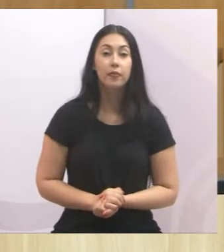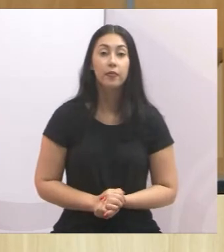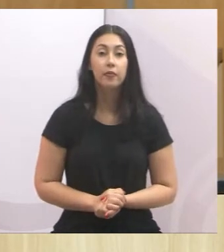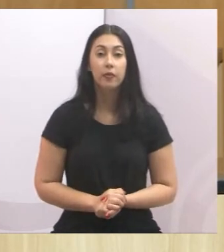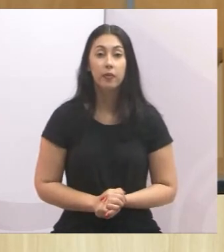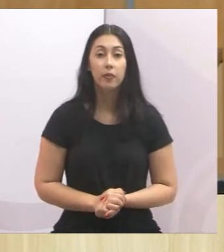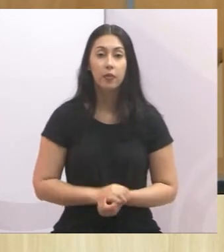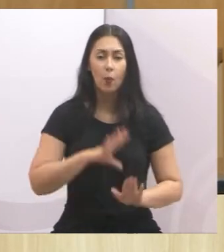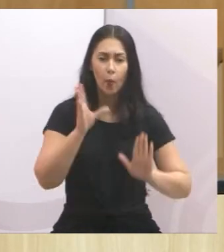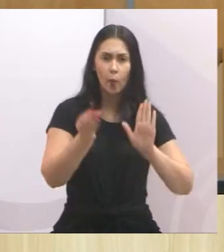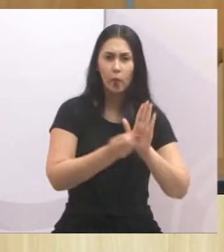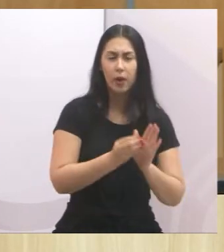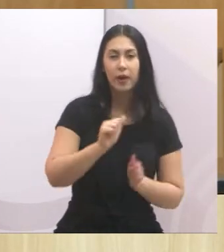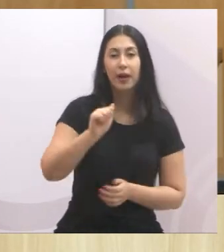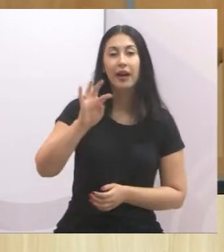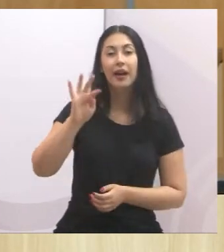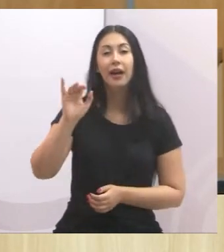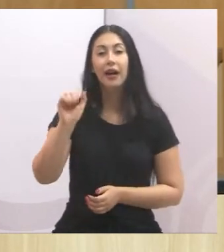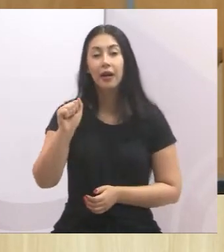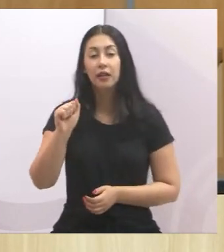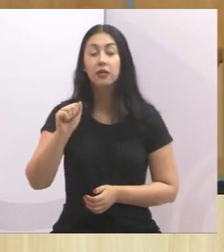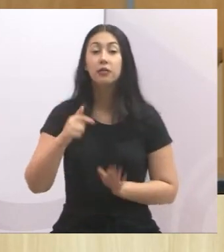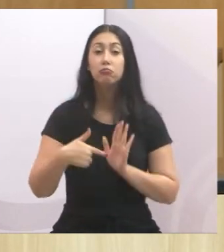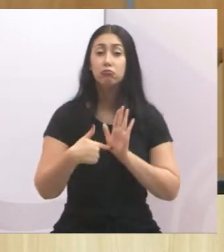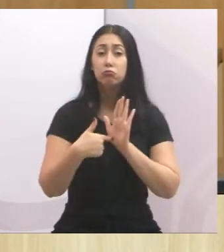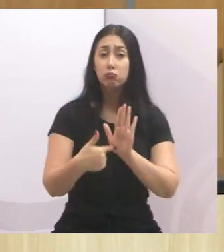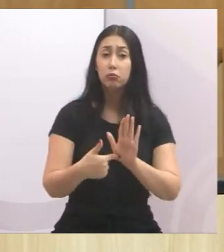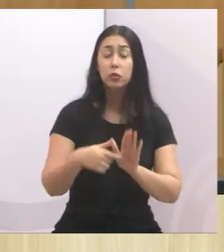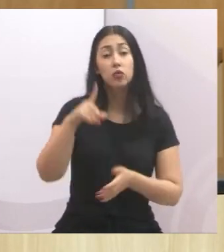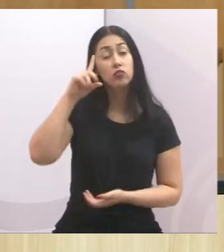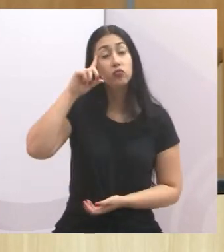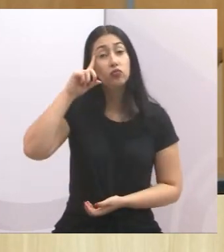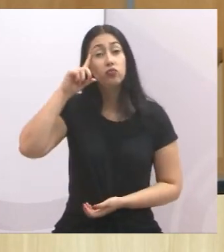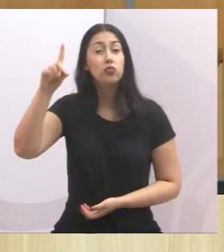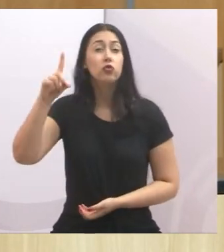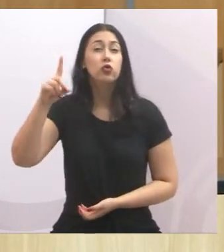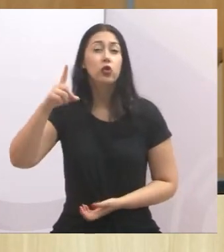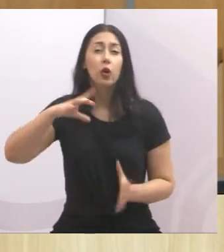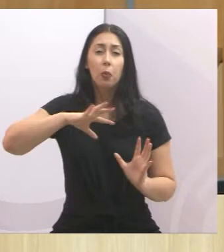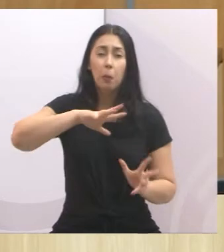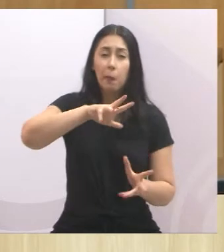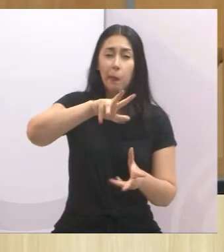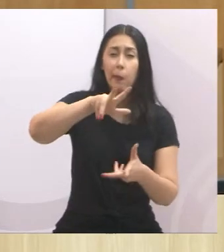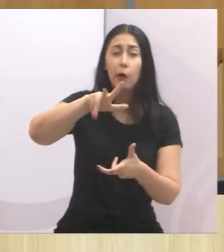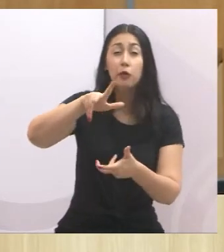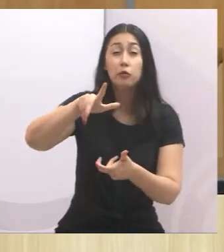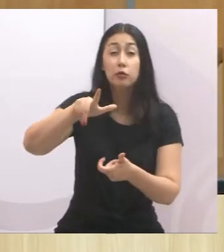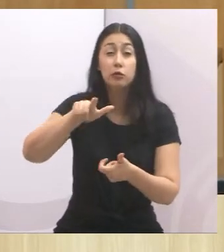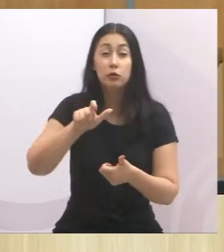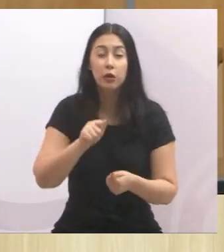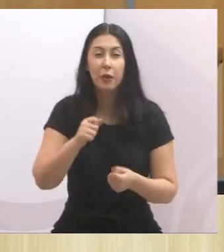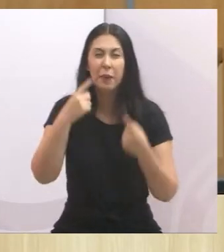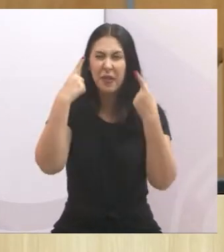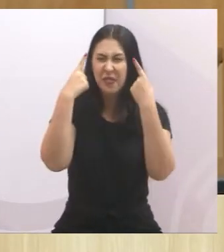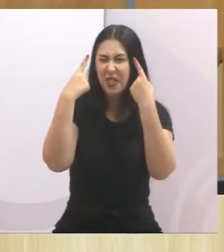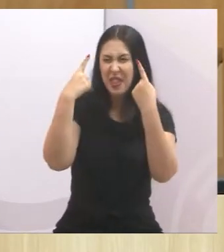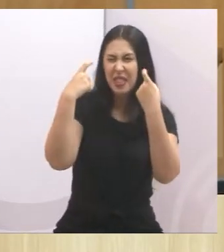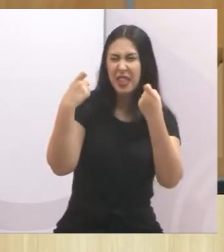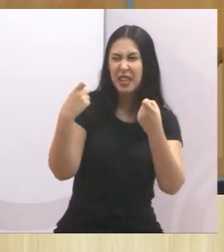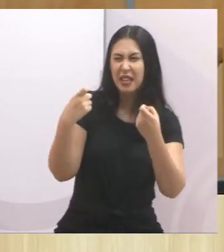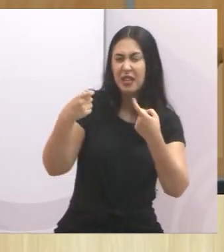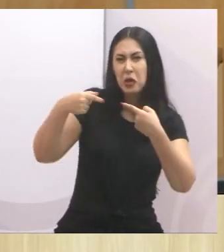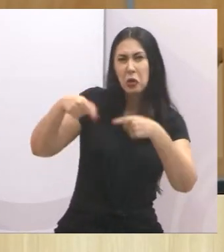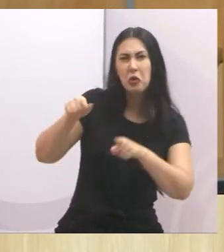ata dos trabalhos dessa sessão o registro do transcurso do Dia Internacional para a Eliminação da Violência contra